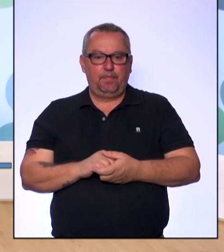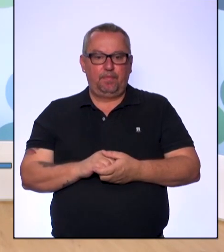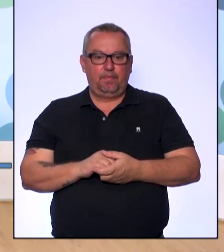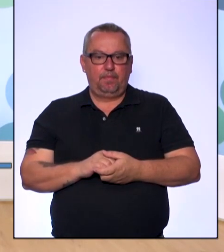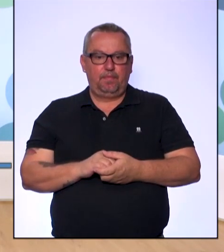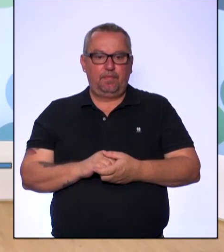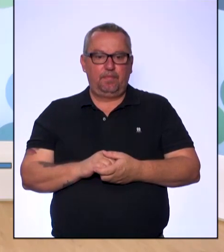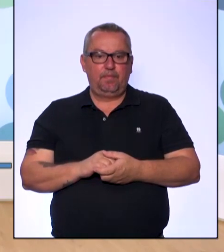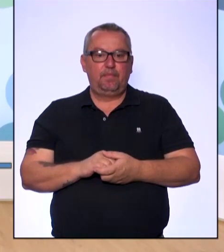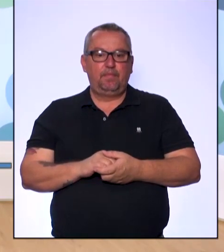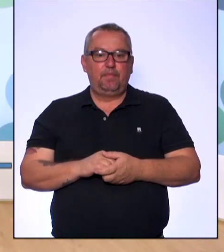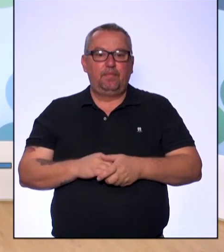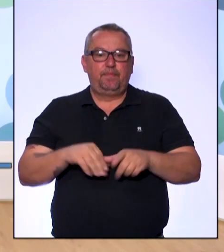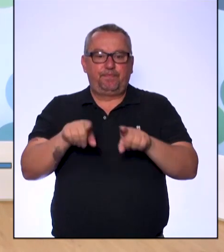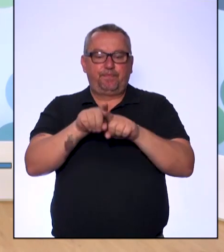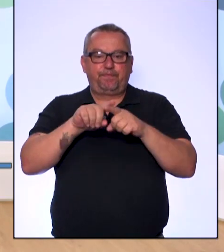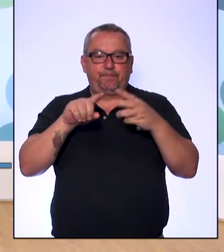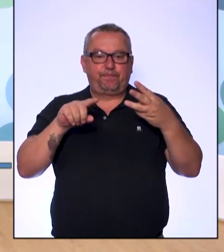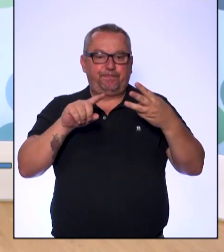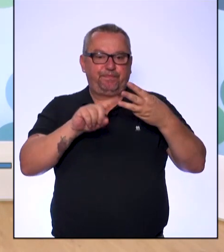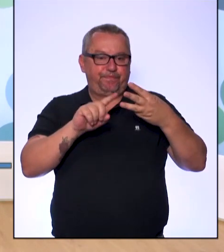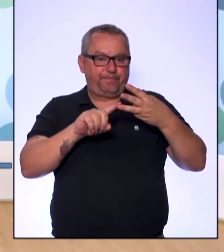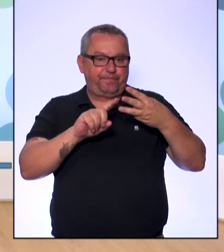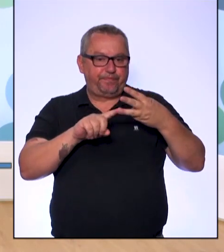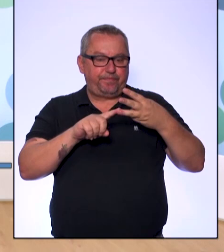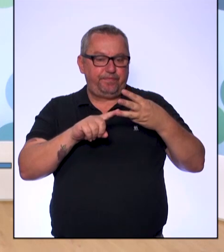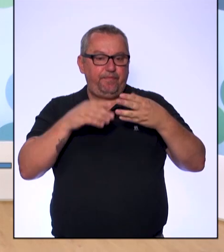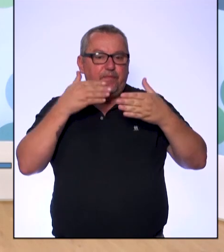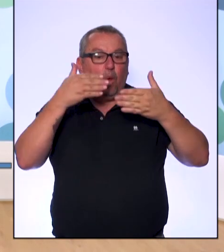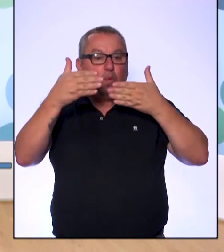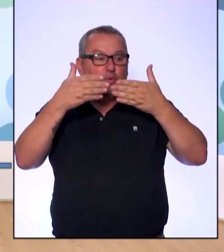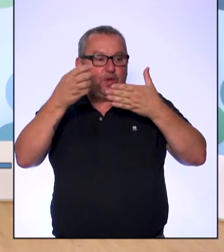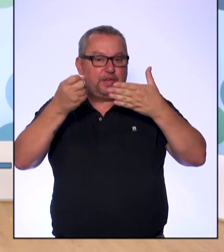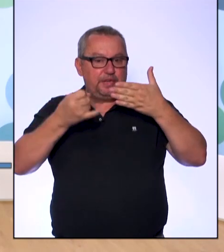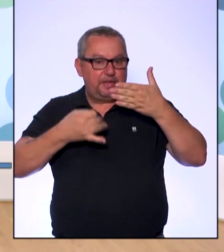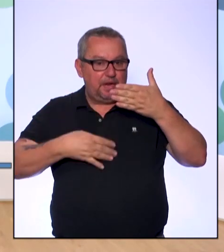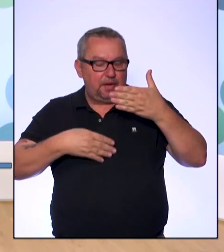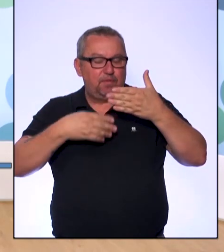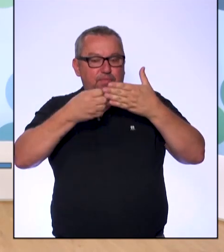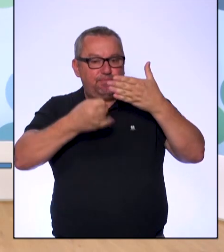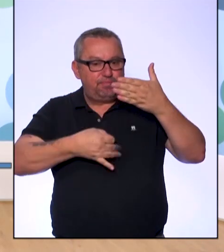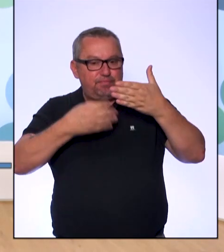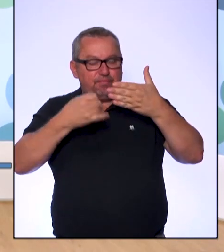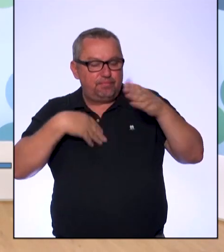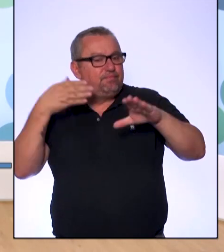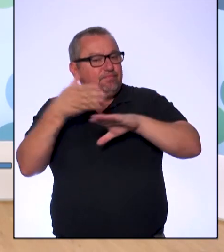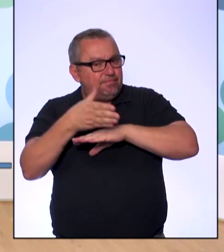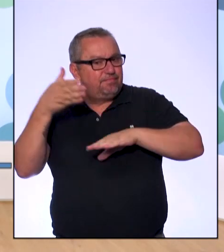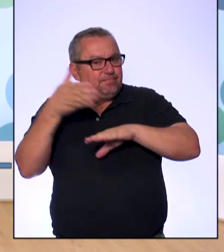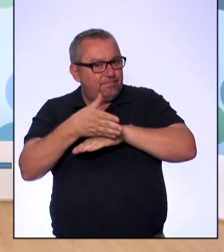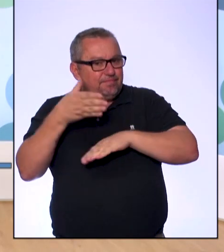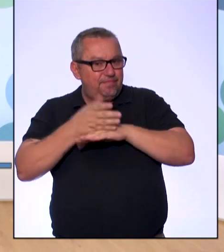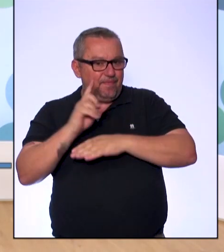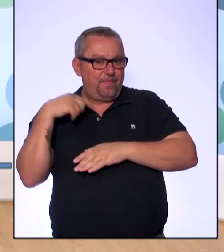Bom, aí nós temos a terceira questão. Vamos abrir o chat de novo. Vamos continuar participando. Vocês sabem que a nossa aula é bastante